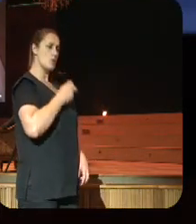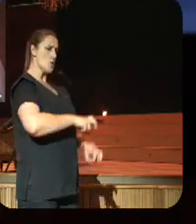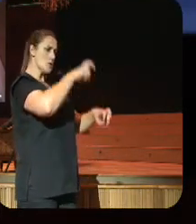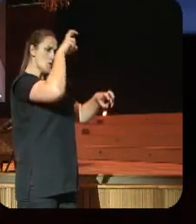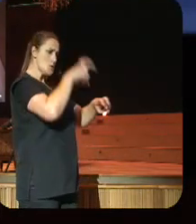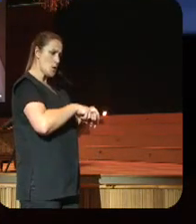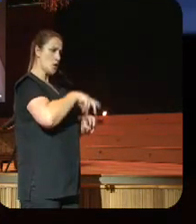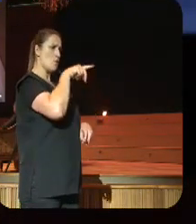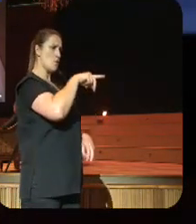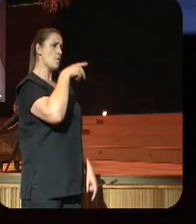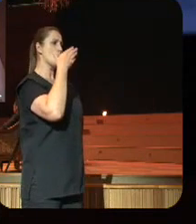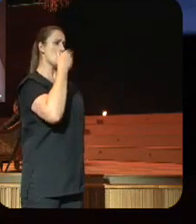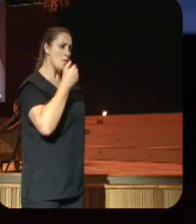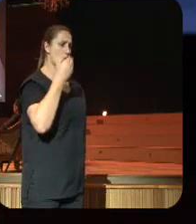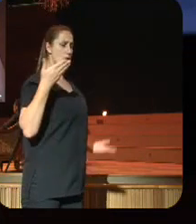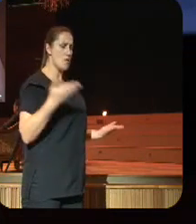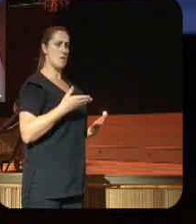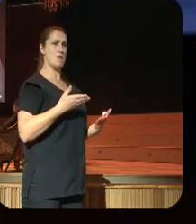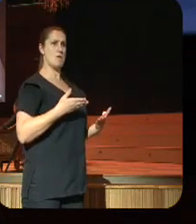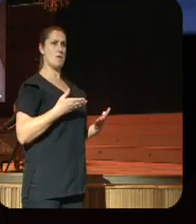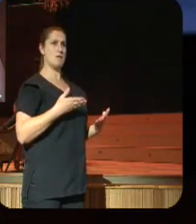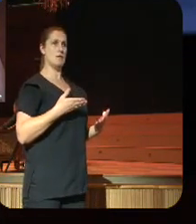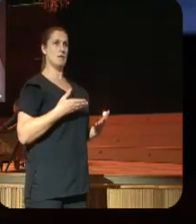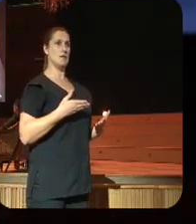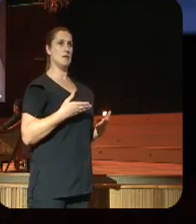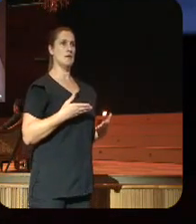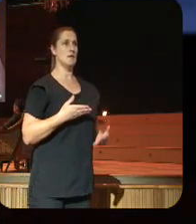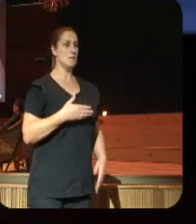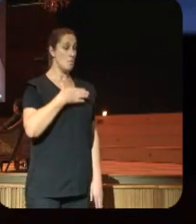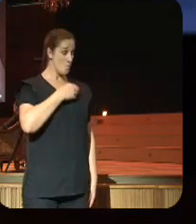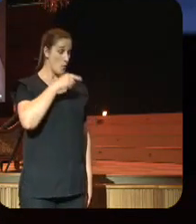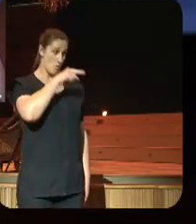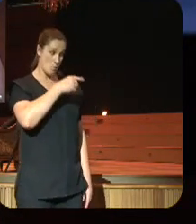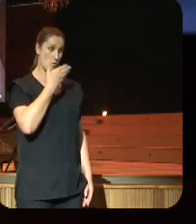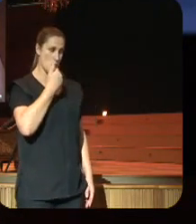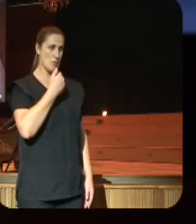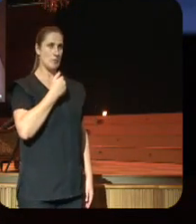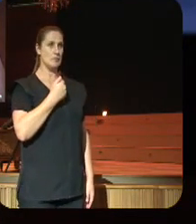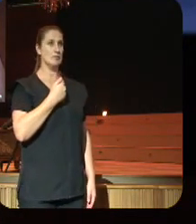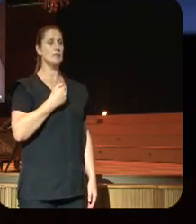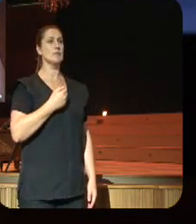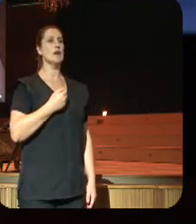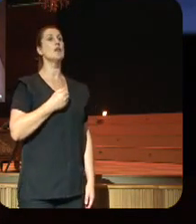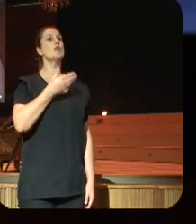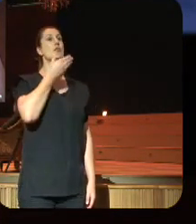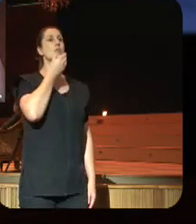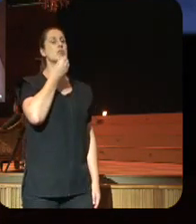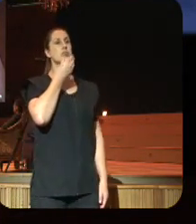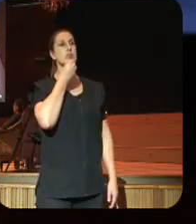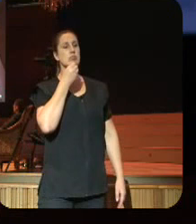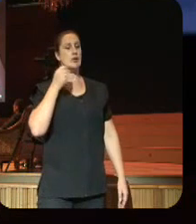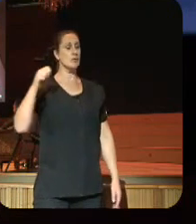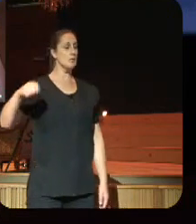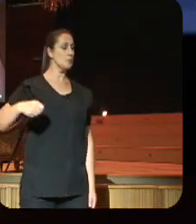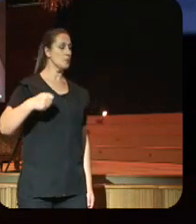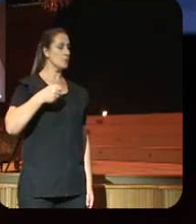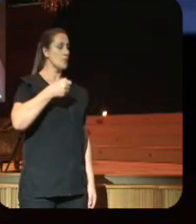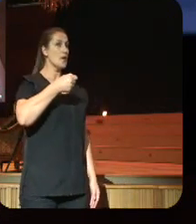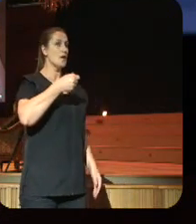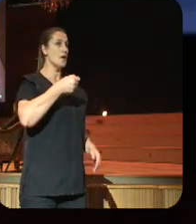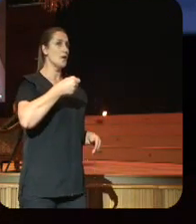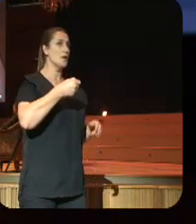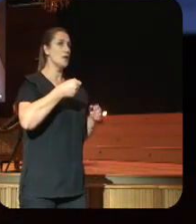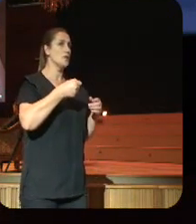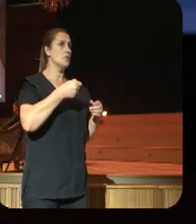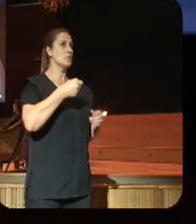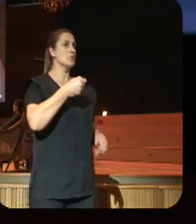você vai comer, firme. Aí ele vai com a colher. Quando chega perto da boca do